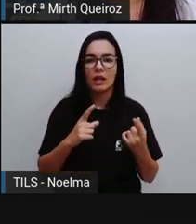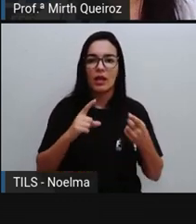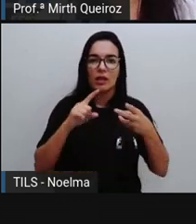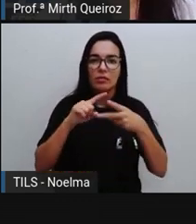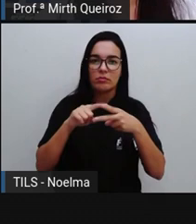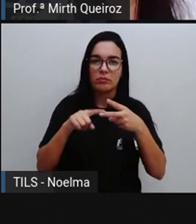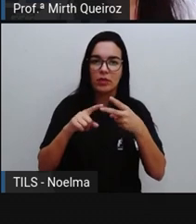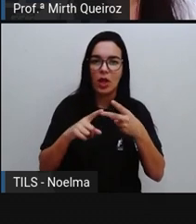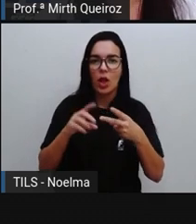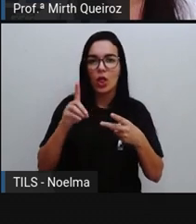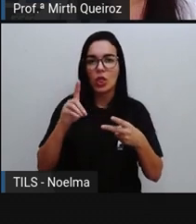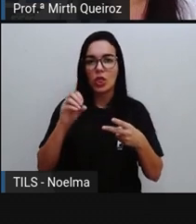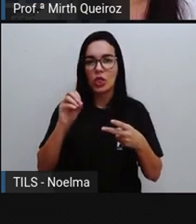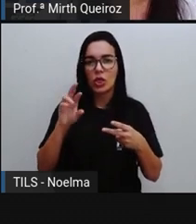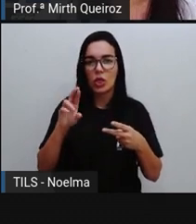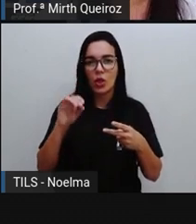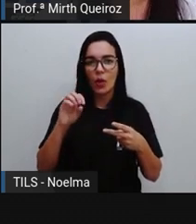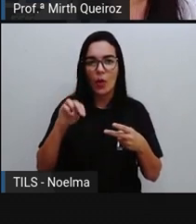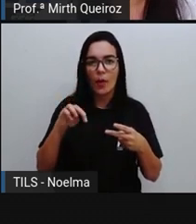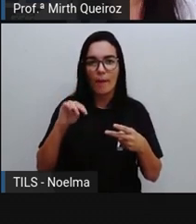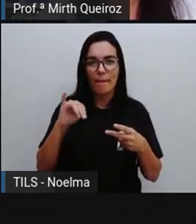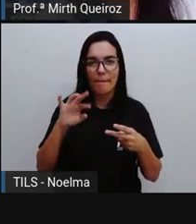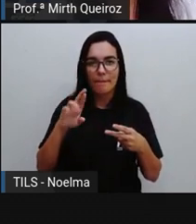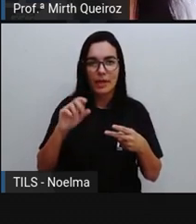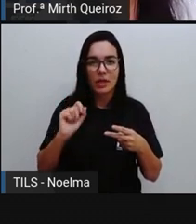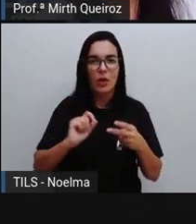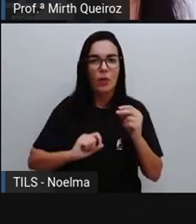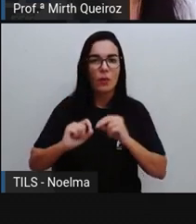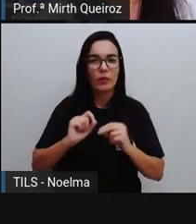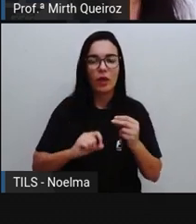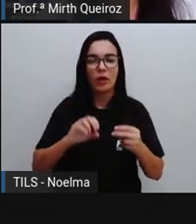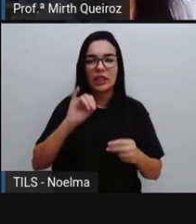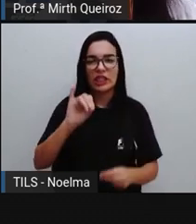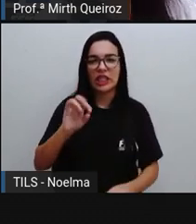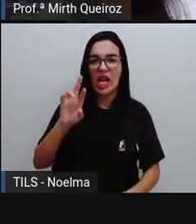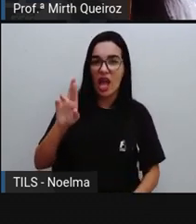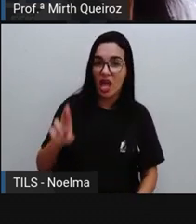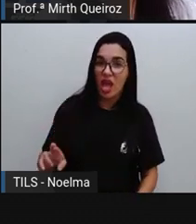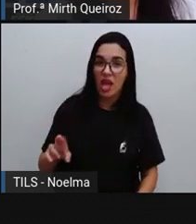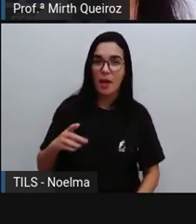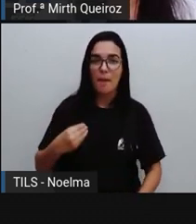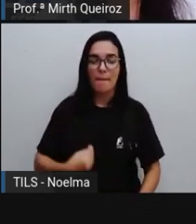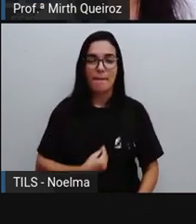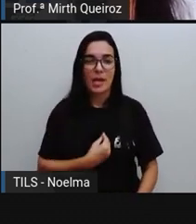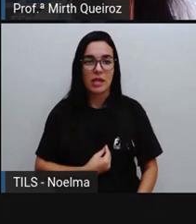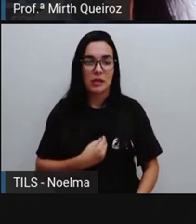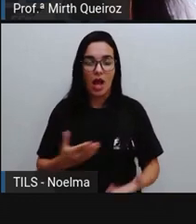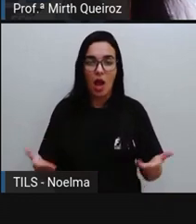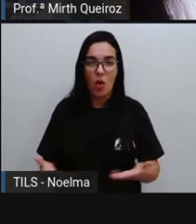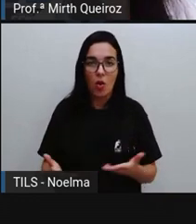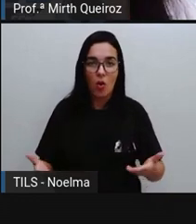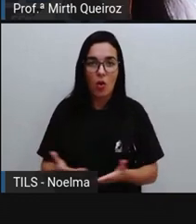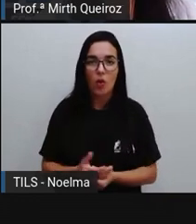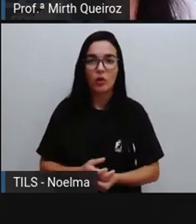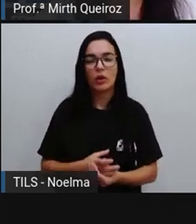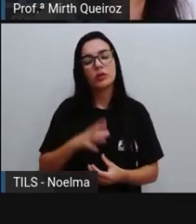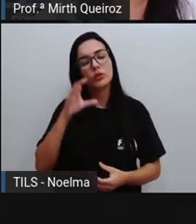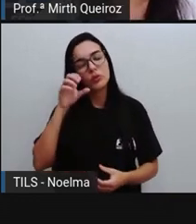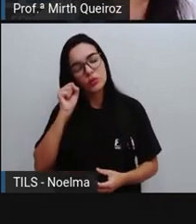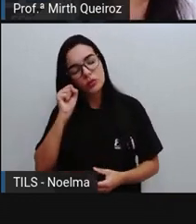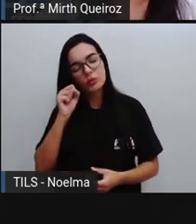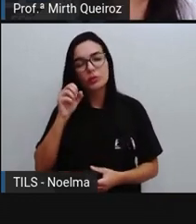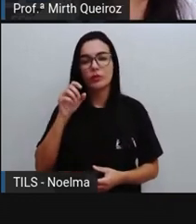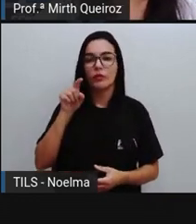3, dormir, né? E aí fala sobre qual é o tipo, se está no presente, né? Durmo, dormes e